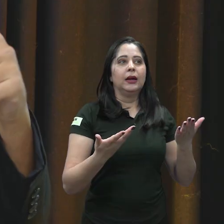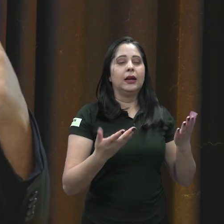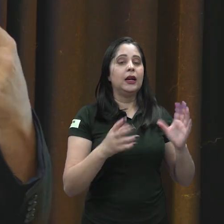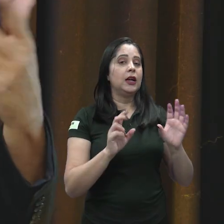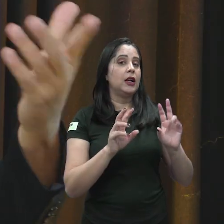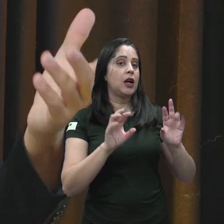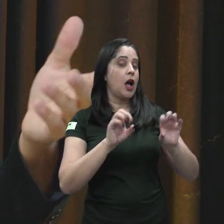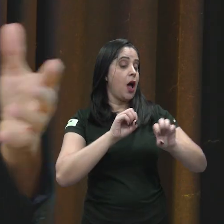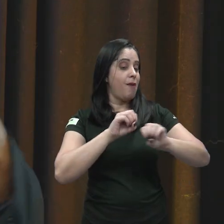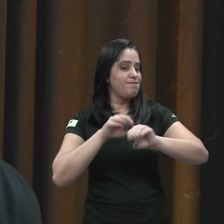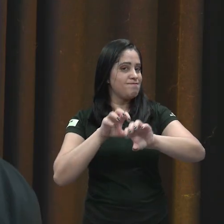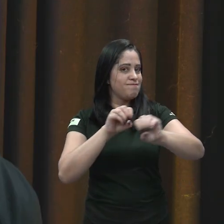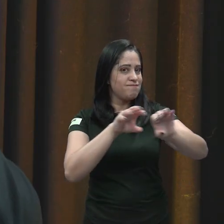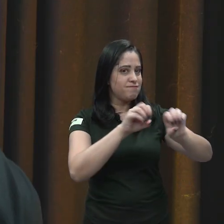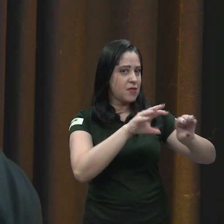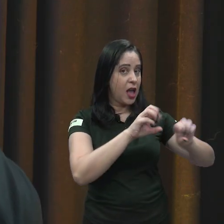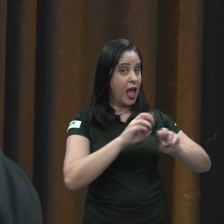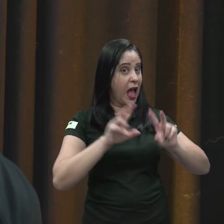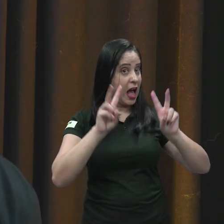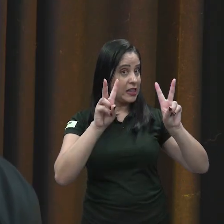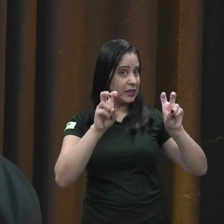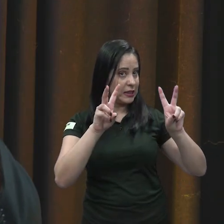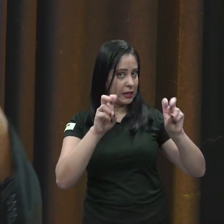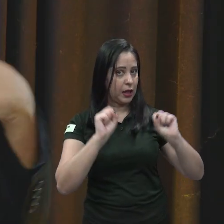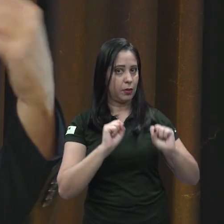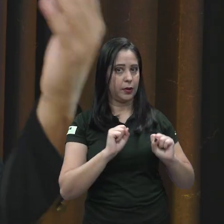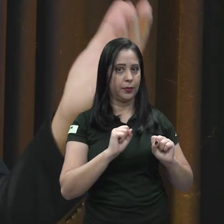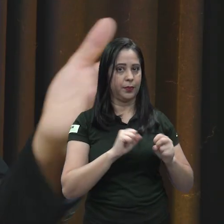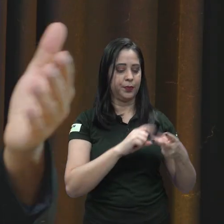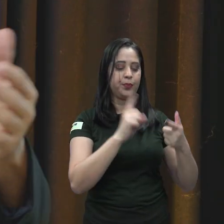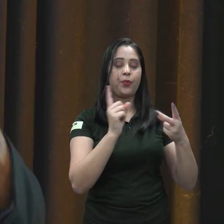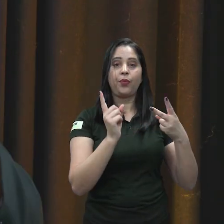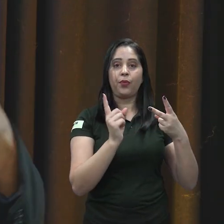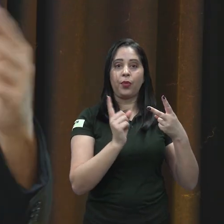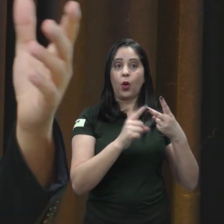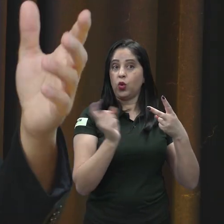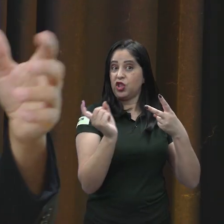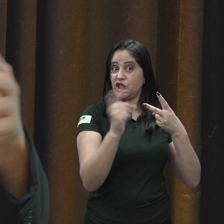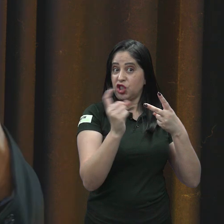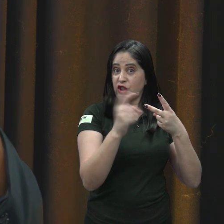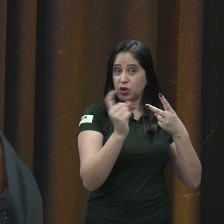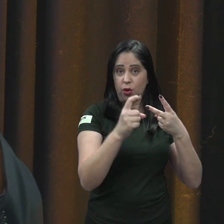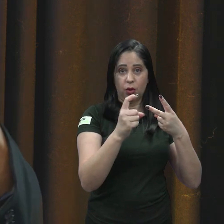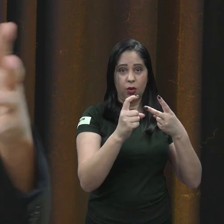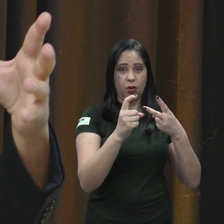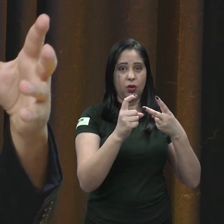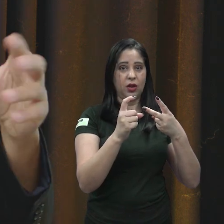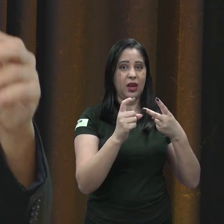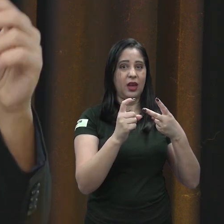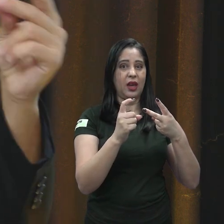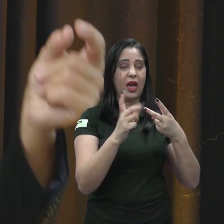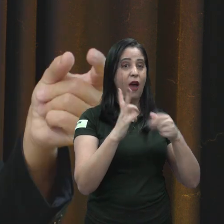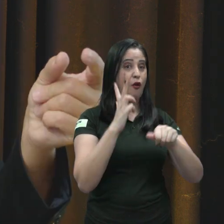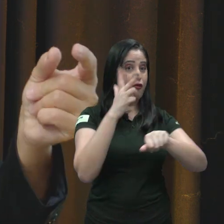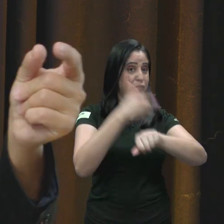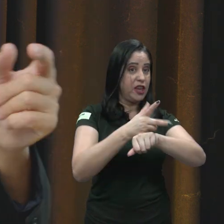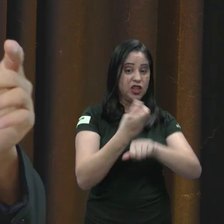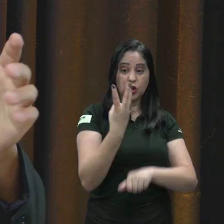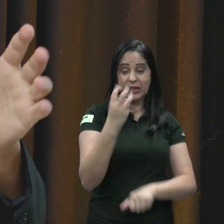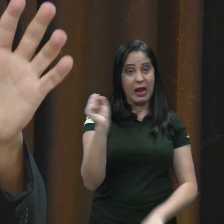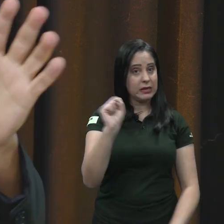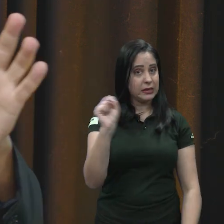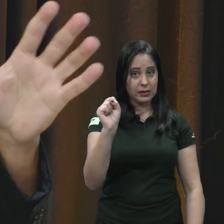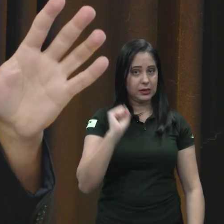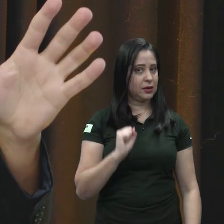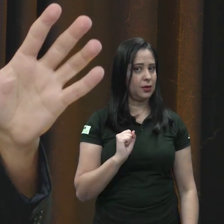ele vai instruir as pessoas com o conteúdo dele. Já um TikTok é muito mais dinâmico, é 3 segundos,